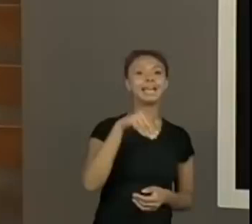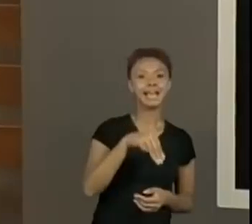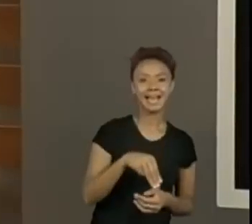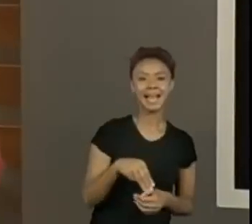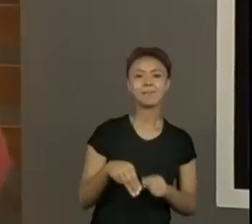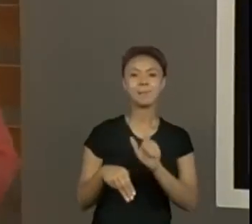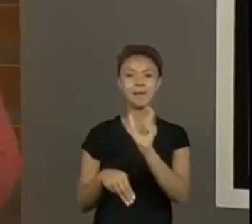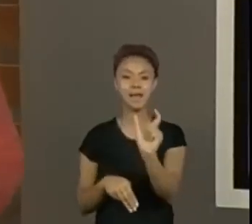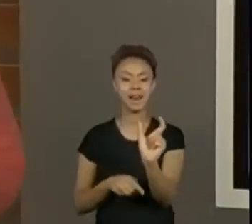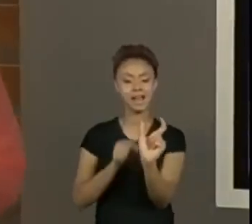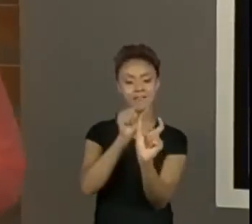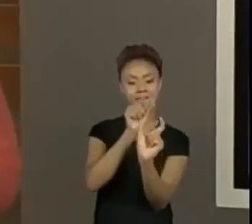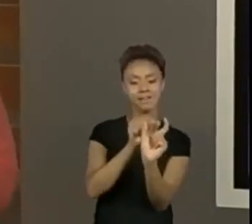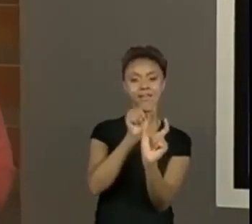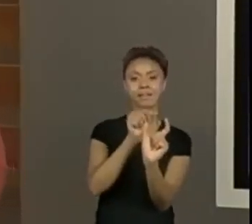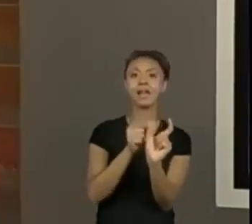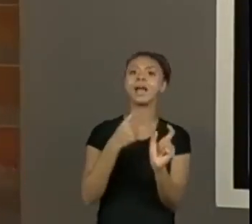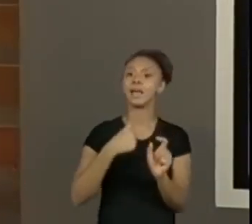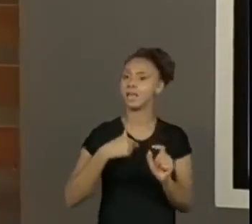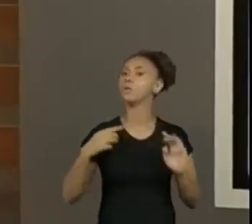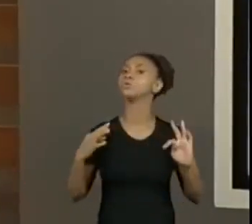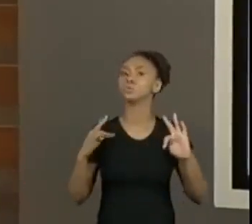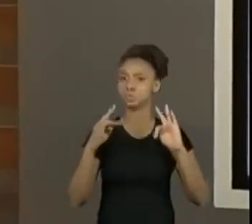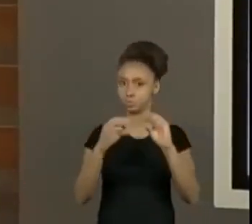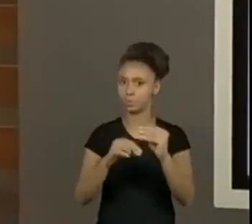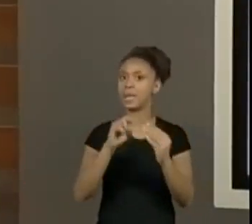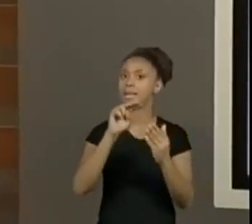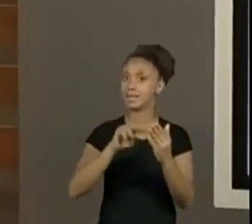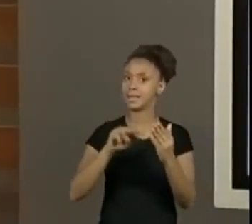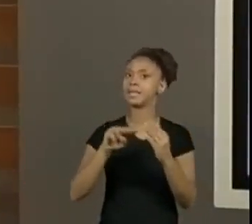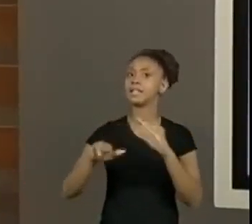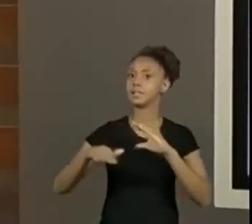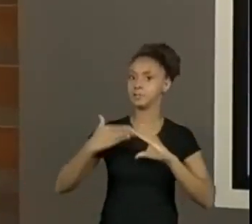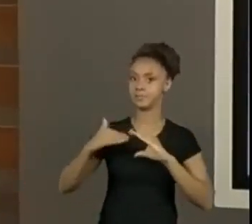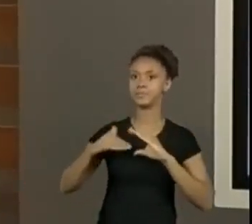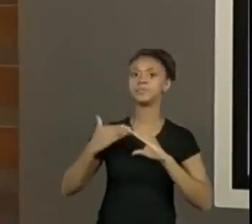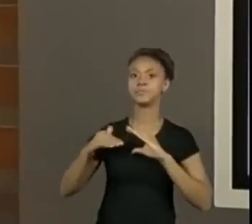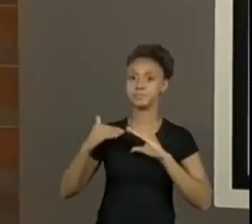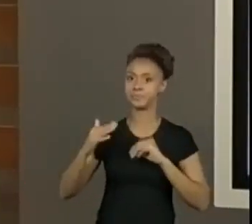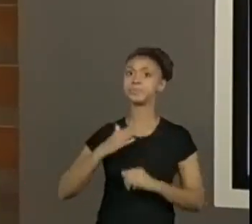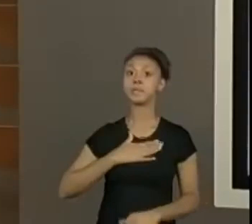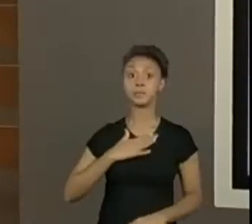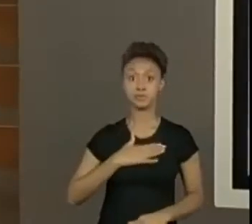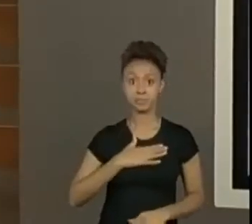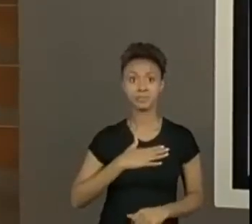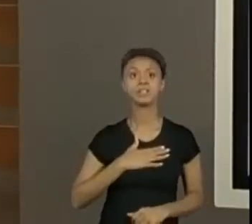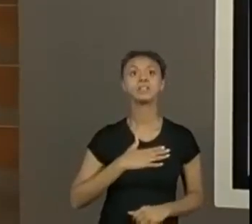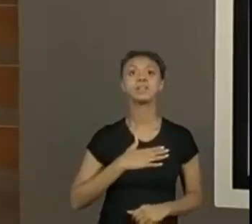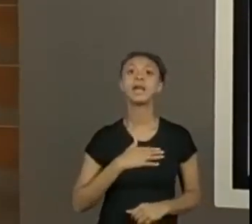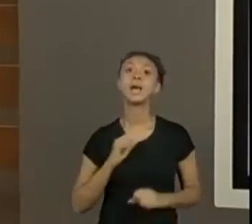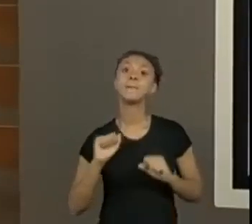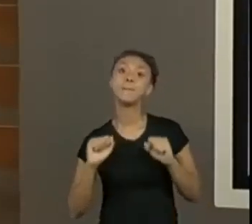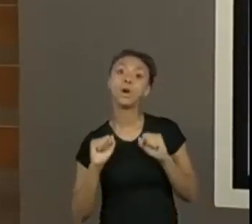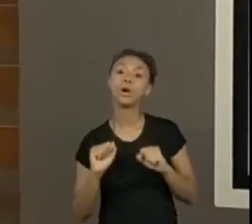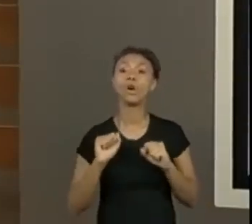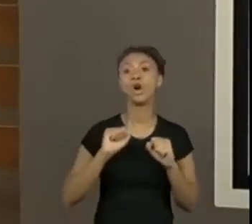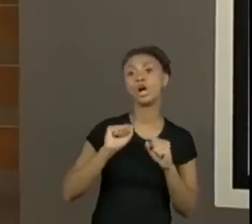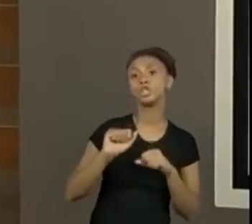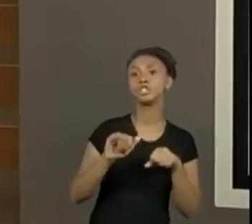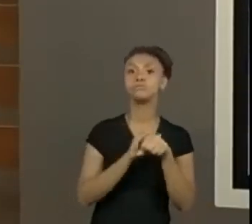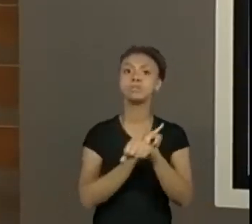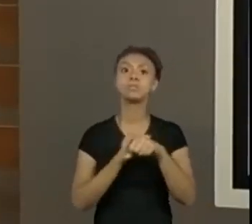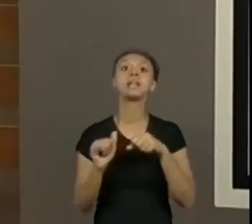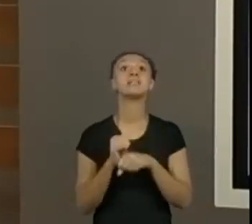das palavras. Eu li todas, tá, professores? Mandaram lá na minha rede social, alguma, Vivi, faz isso,